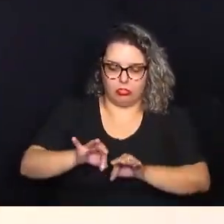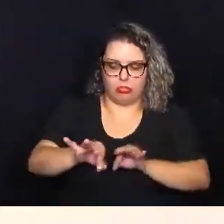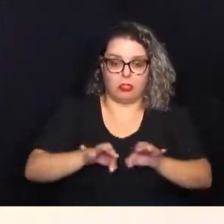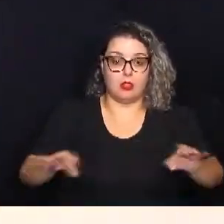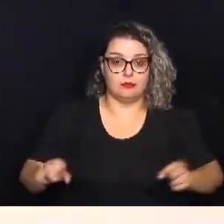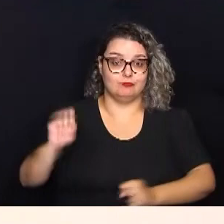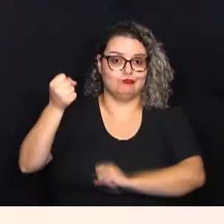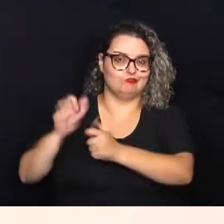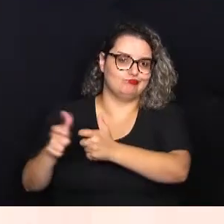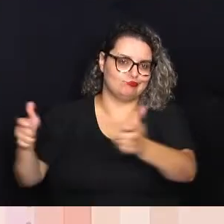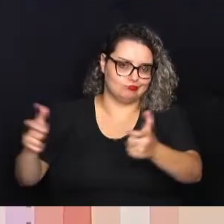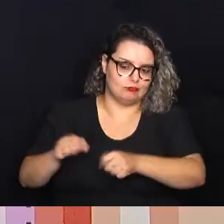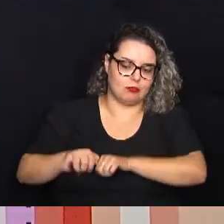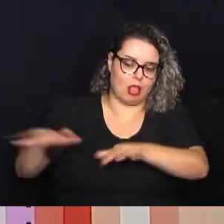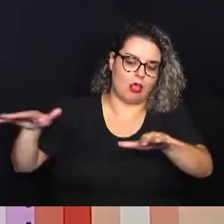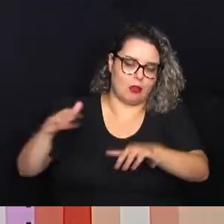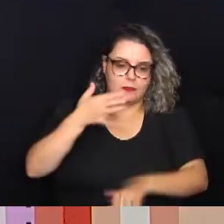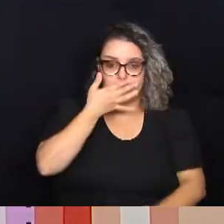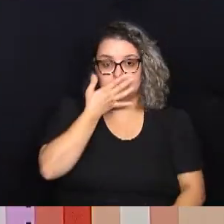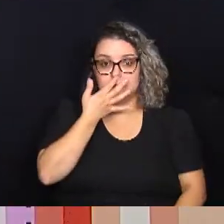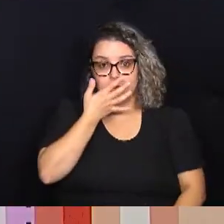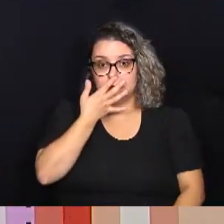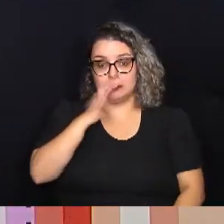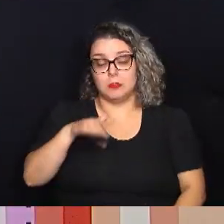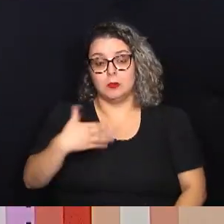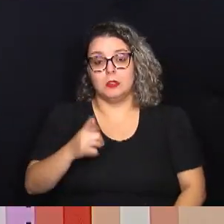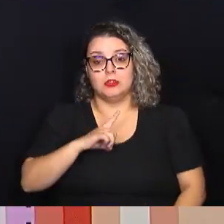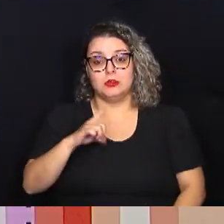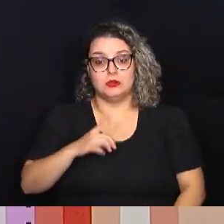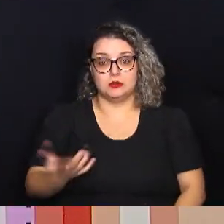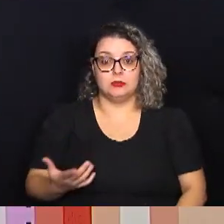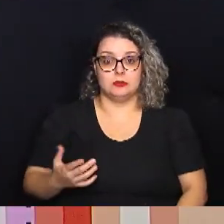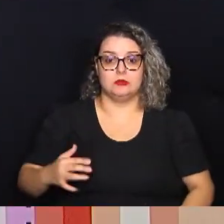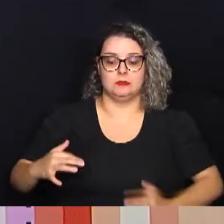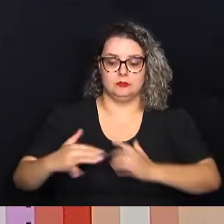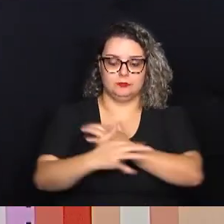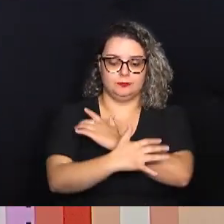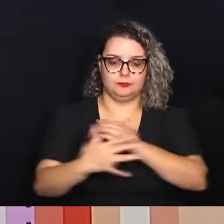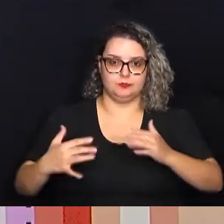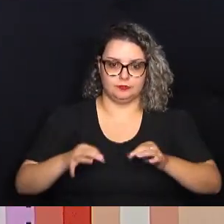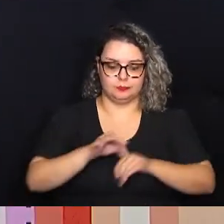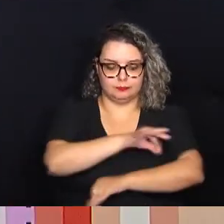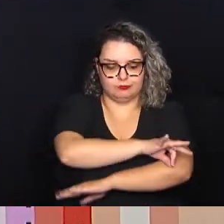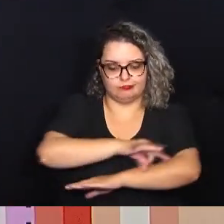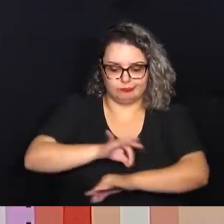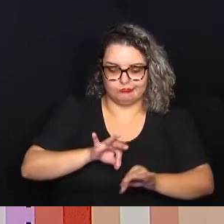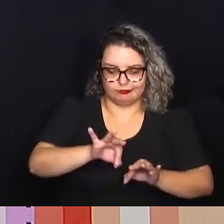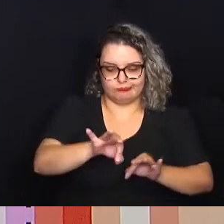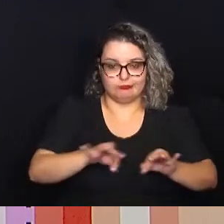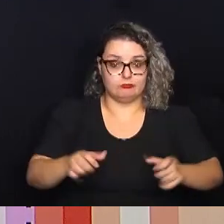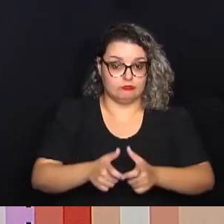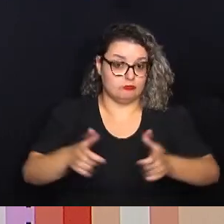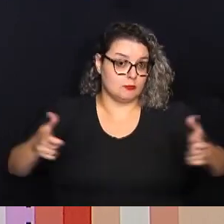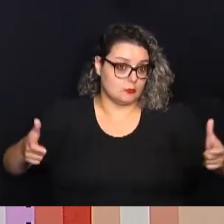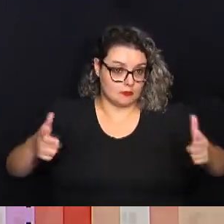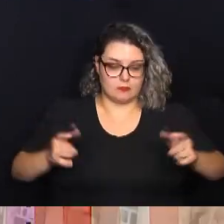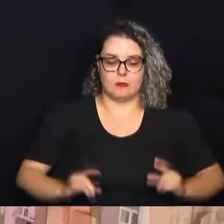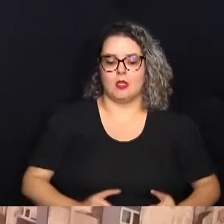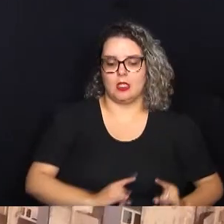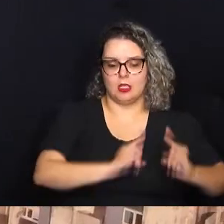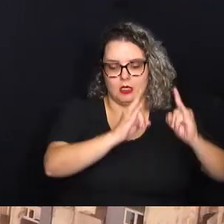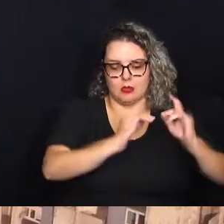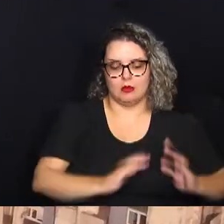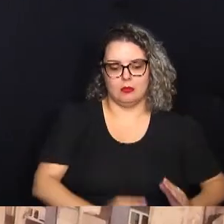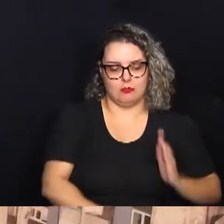acelerado de industrialização quando nós temos aí um aumento da Band Urbana e nós temos aí o acréscimo de